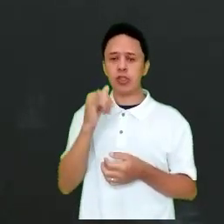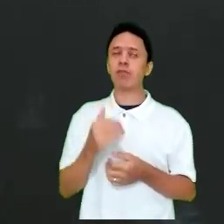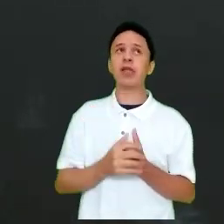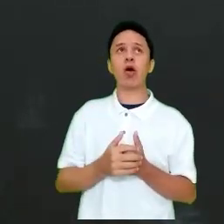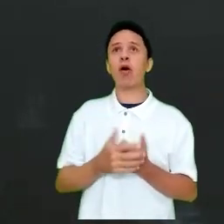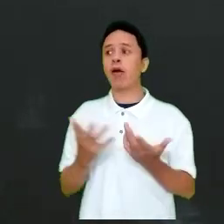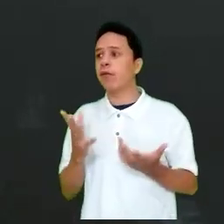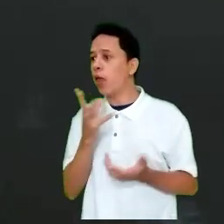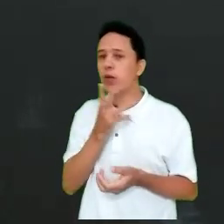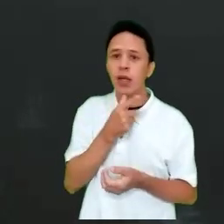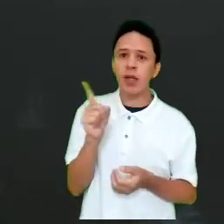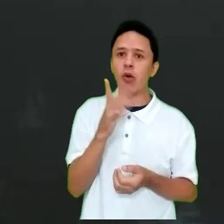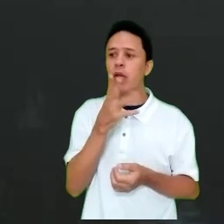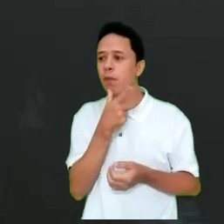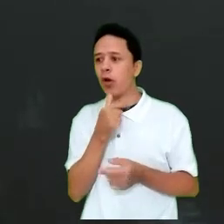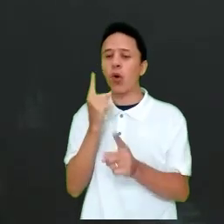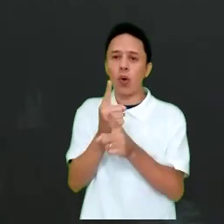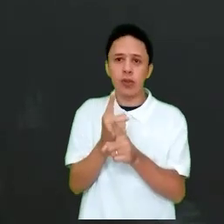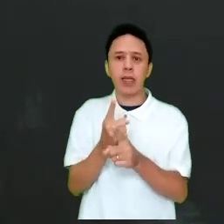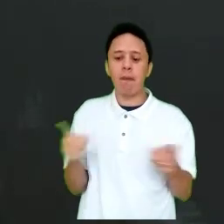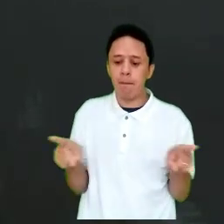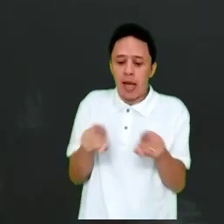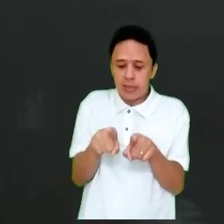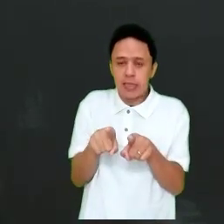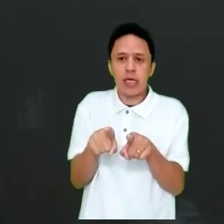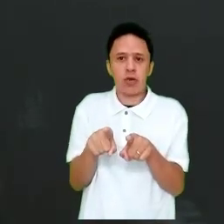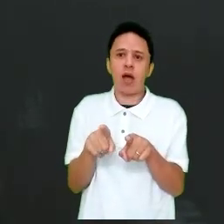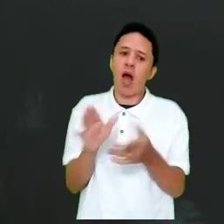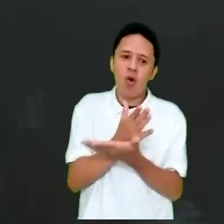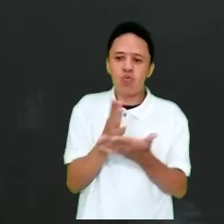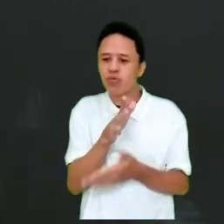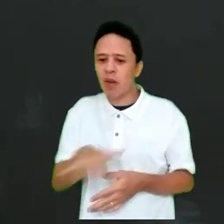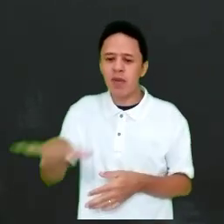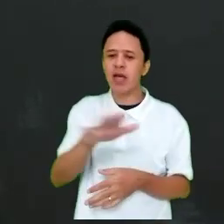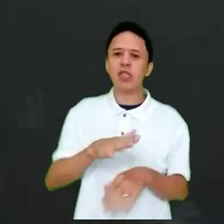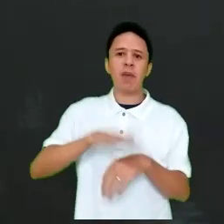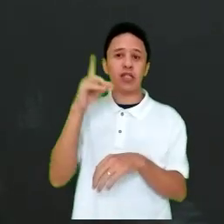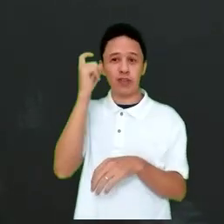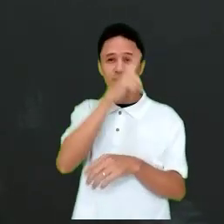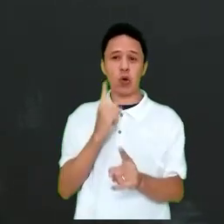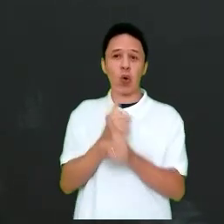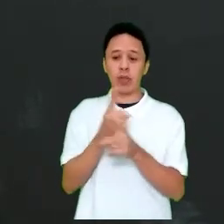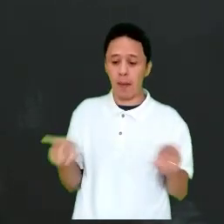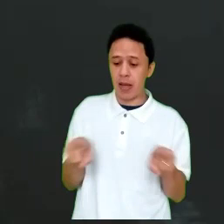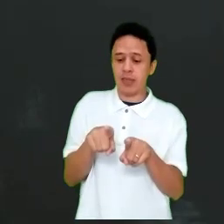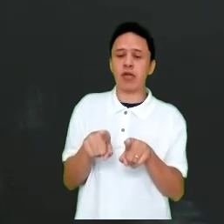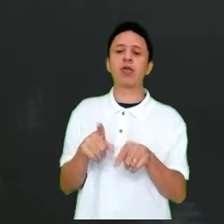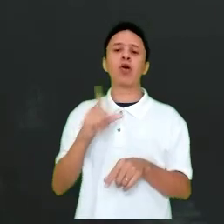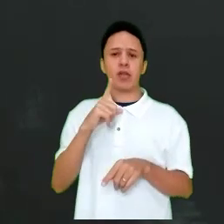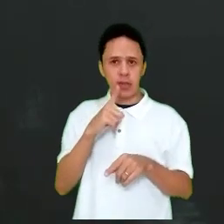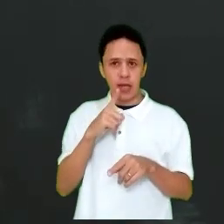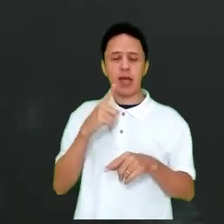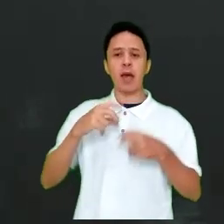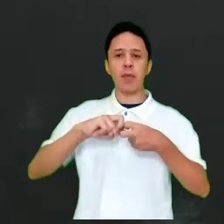tenho trabalho de achar um parceiro. Em alguns ambientes, achar um parceiro é o mais difícil de tudo. Então, eu garanto